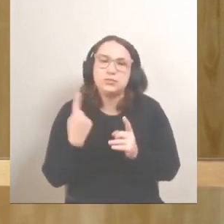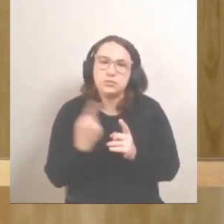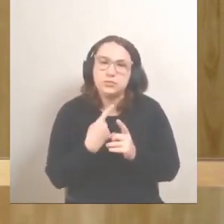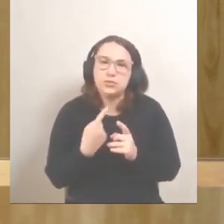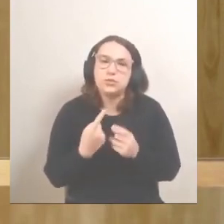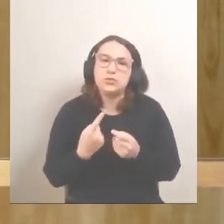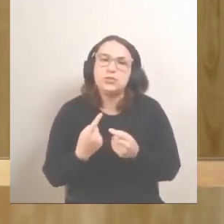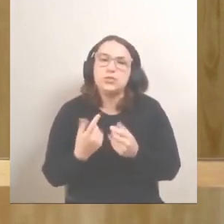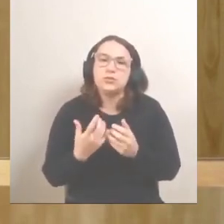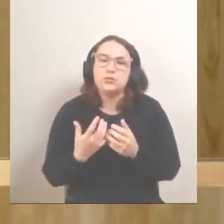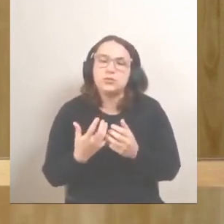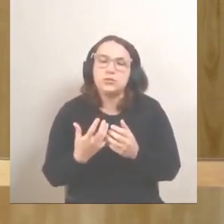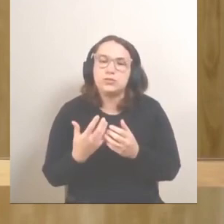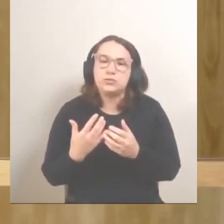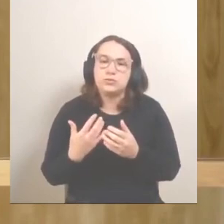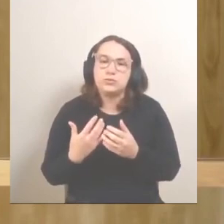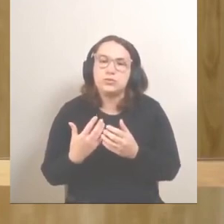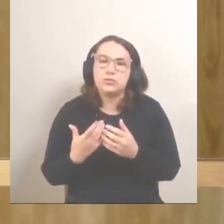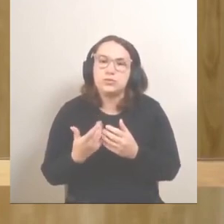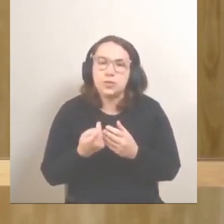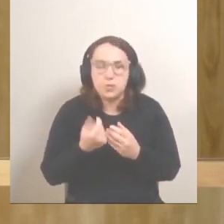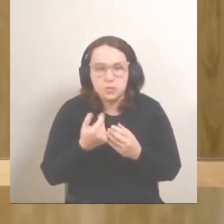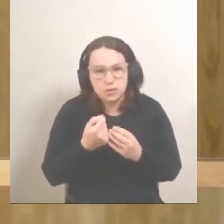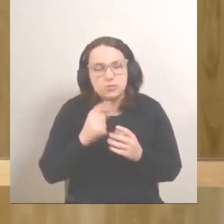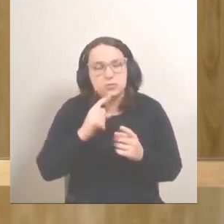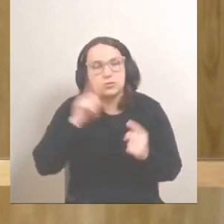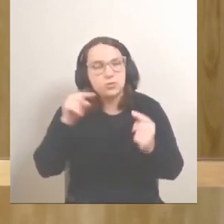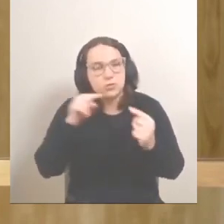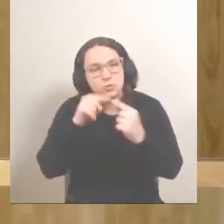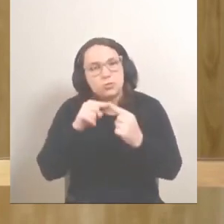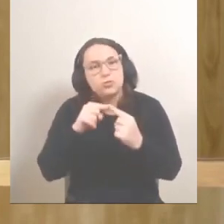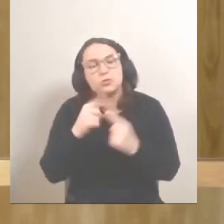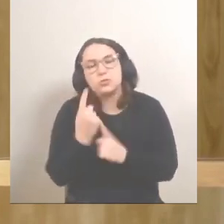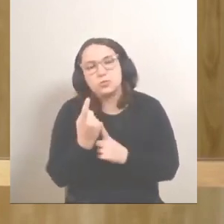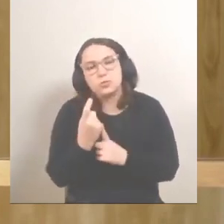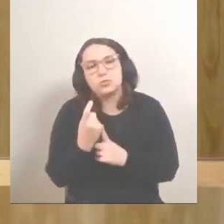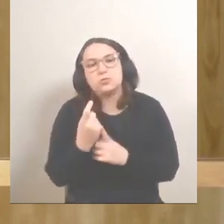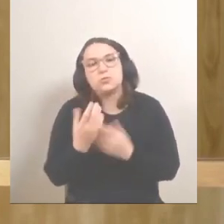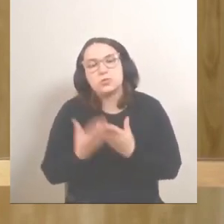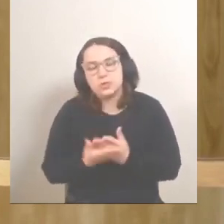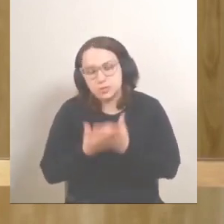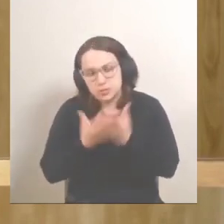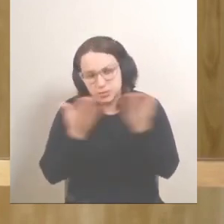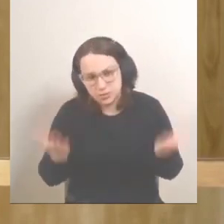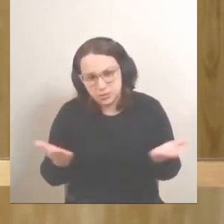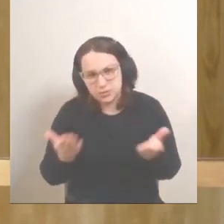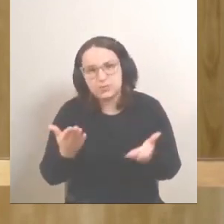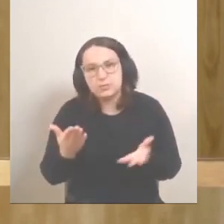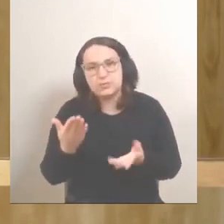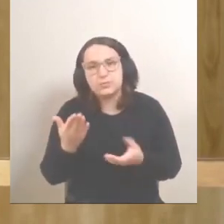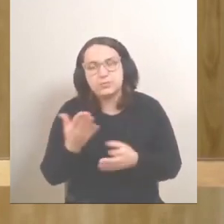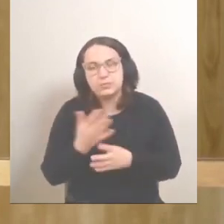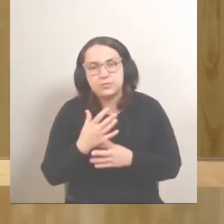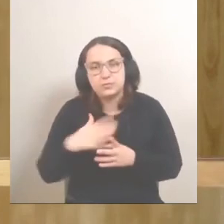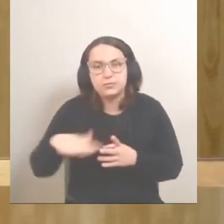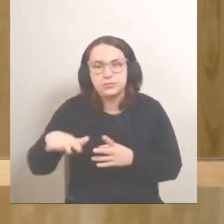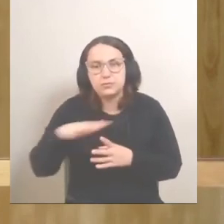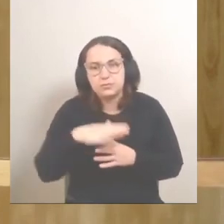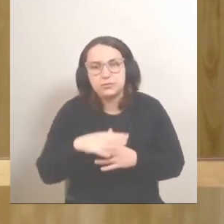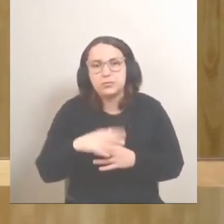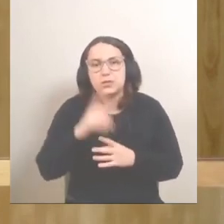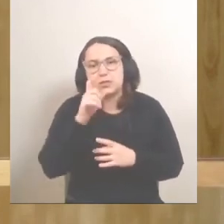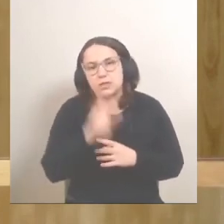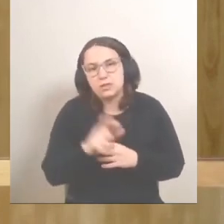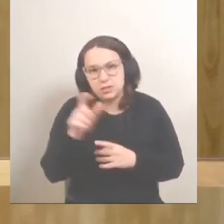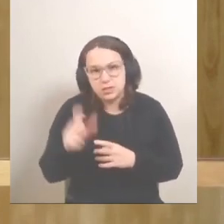mais próximos num objetivo único, que é servir. Cada um de vocês foi escolhido,